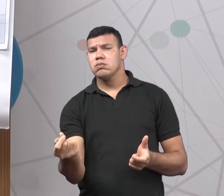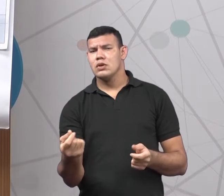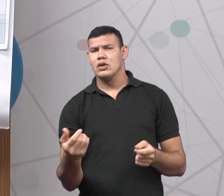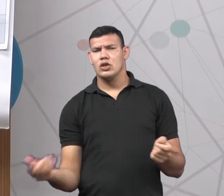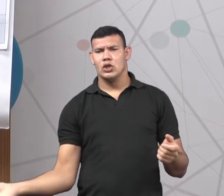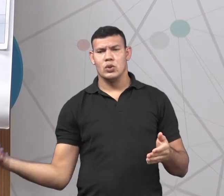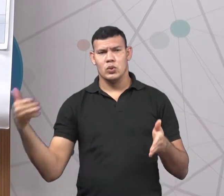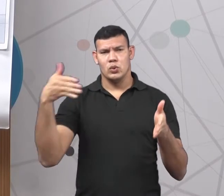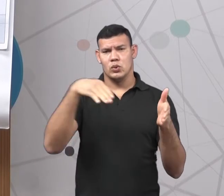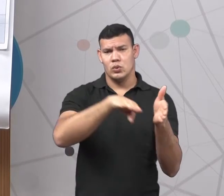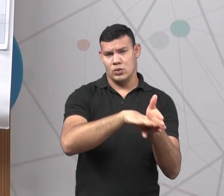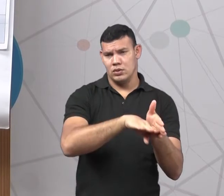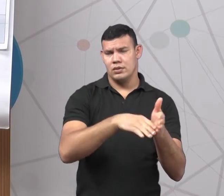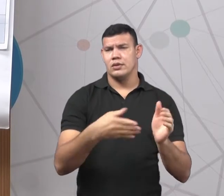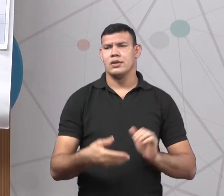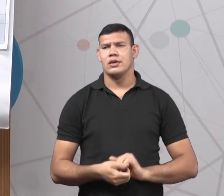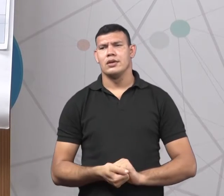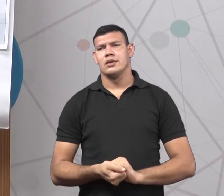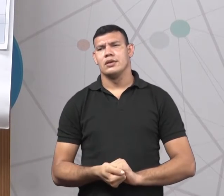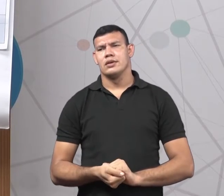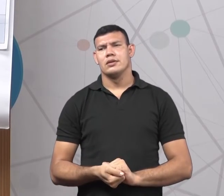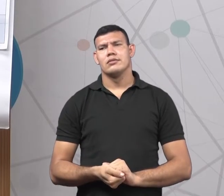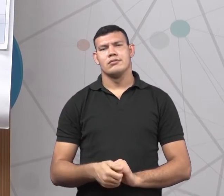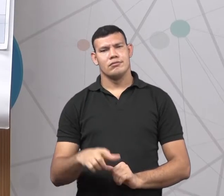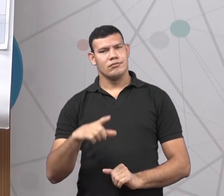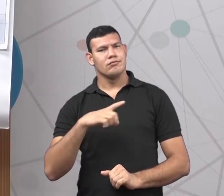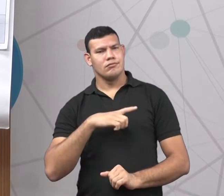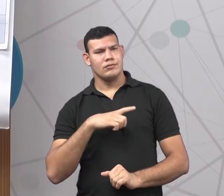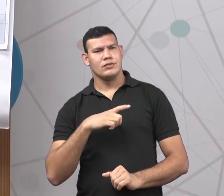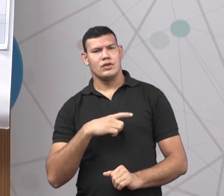tivemos mais chegadas, não é isso?